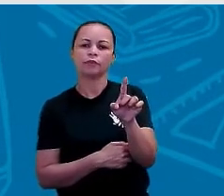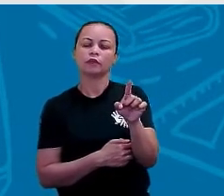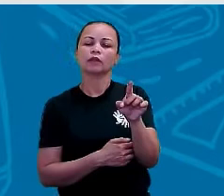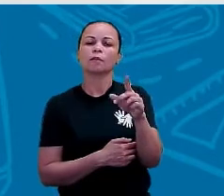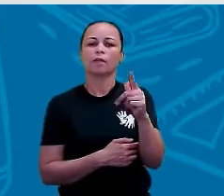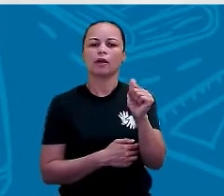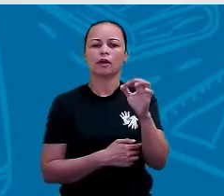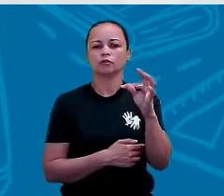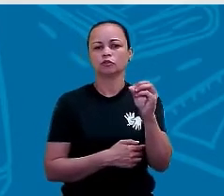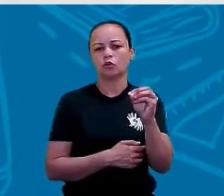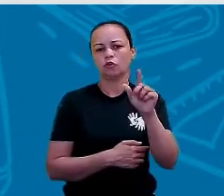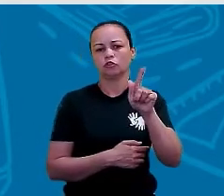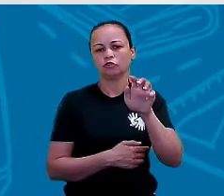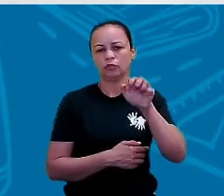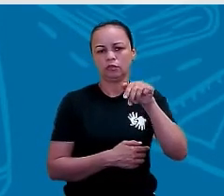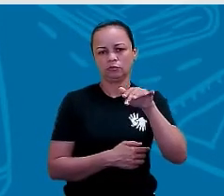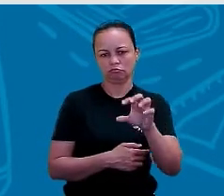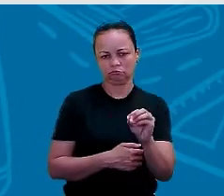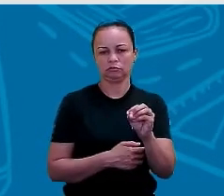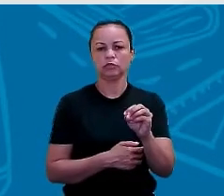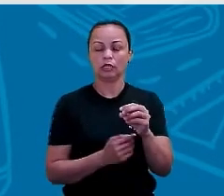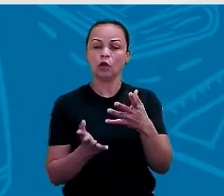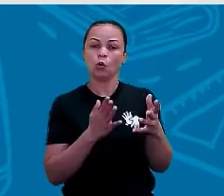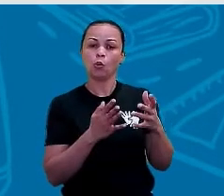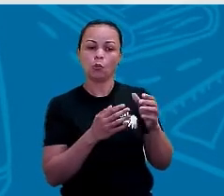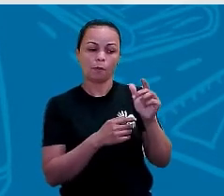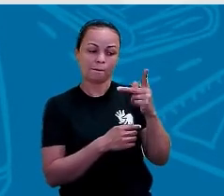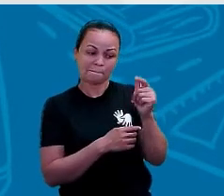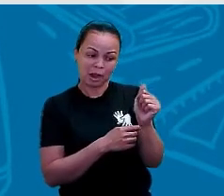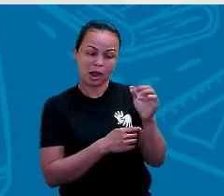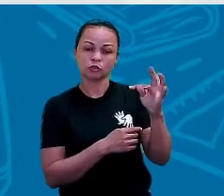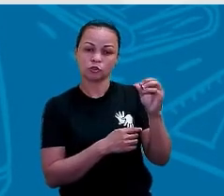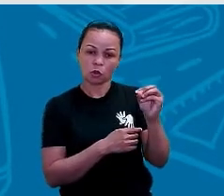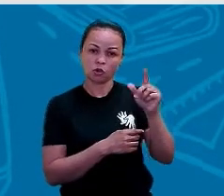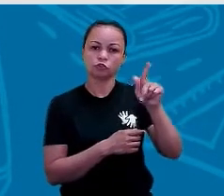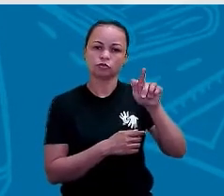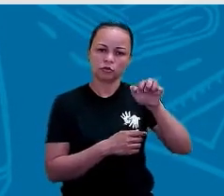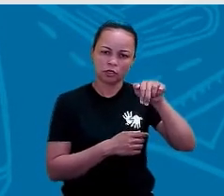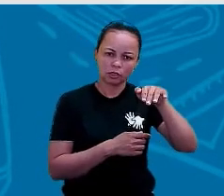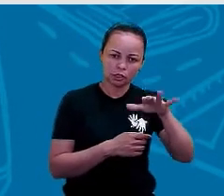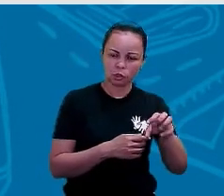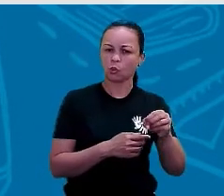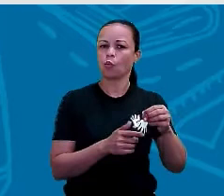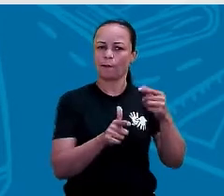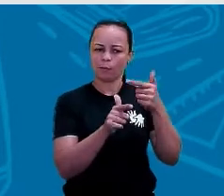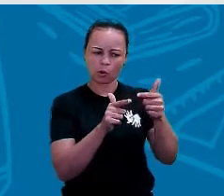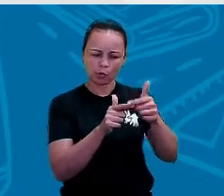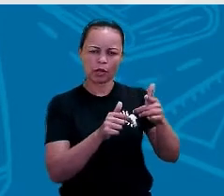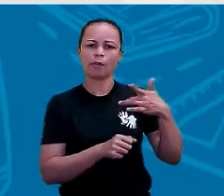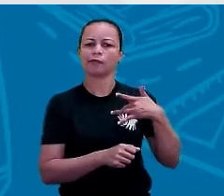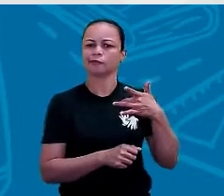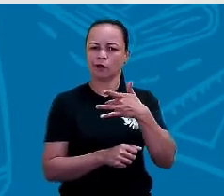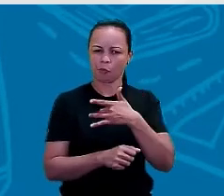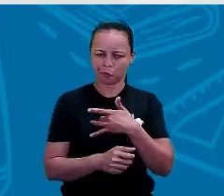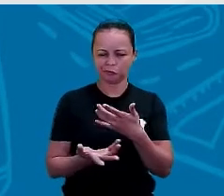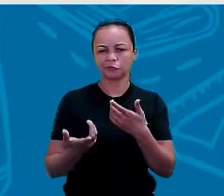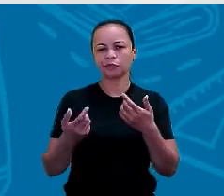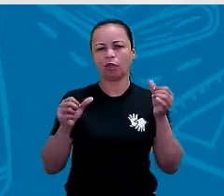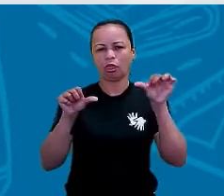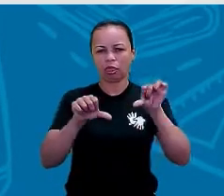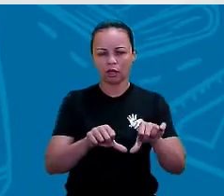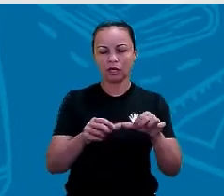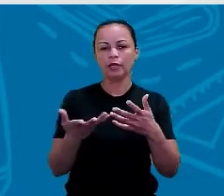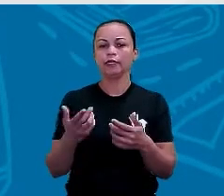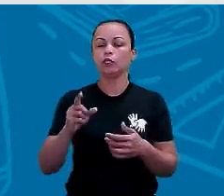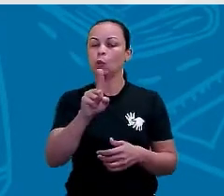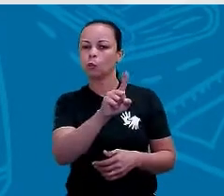tipo de dano ao ser humano e os não patogênicos são aqueles que não causam nenhum tipo de dano, tá certo? Dos três que a